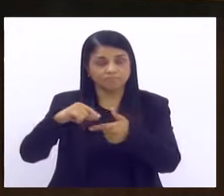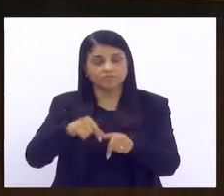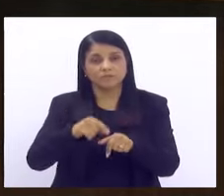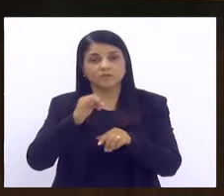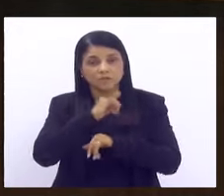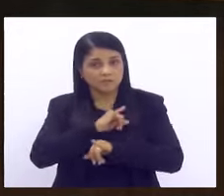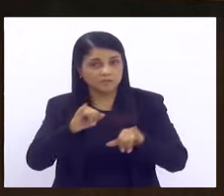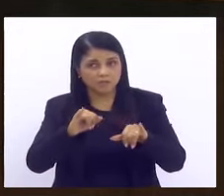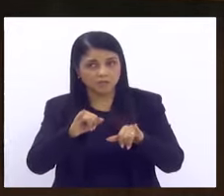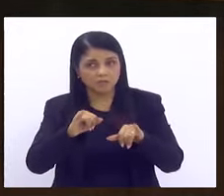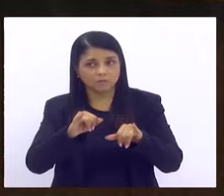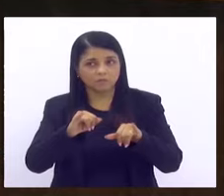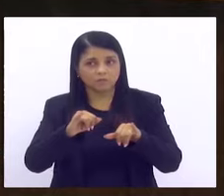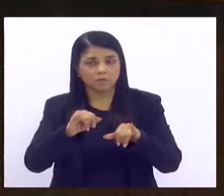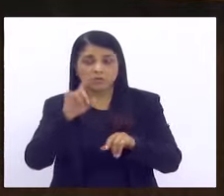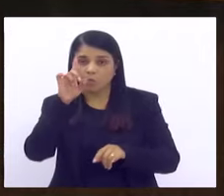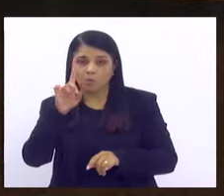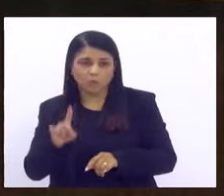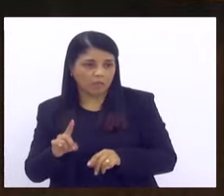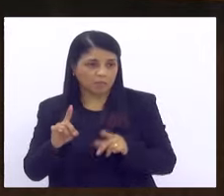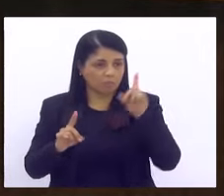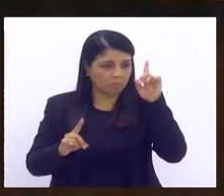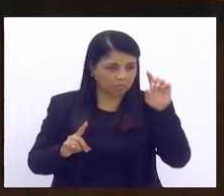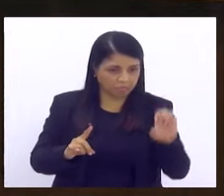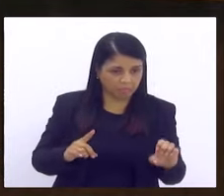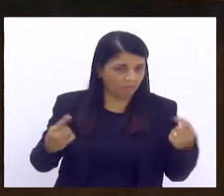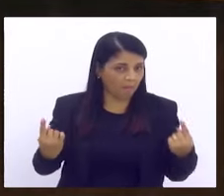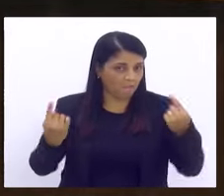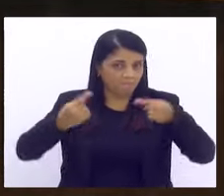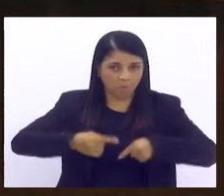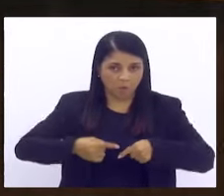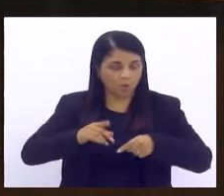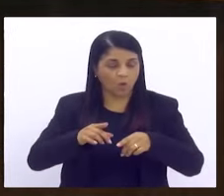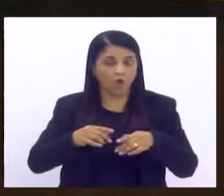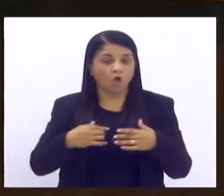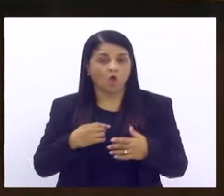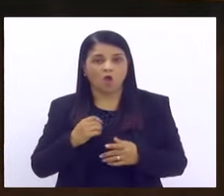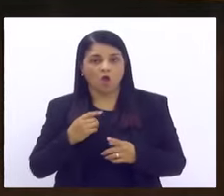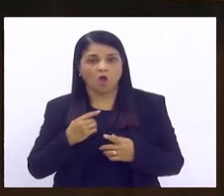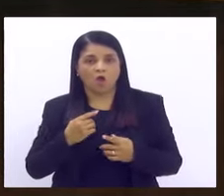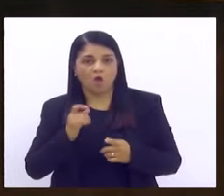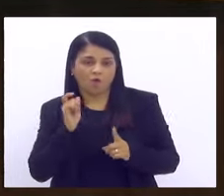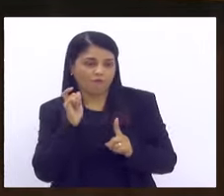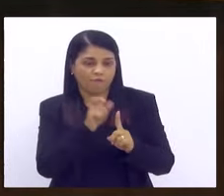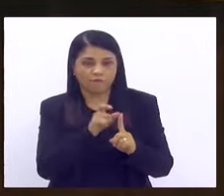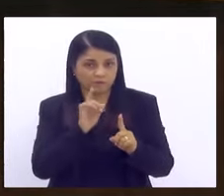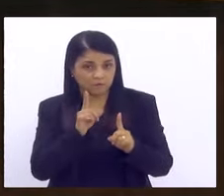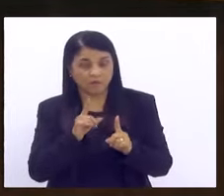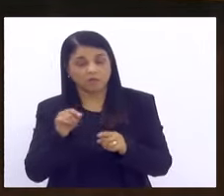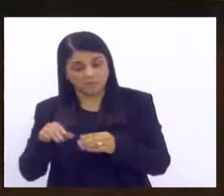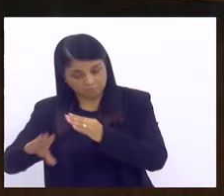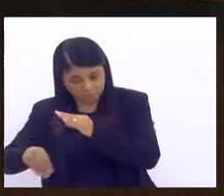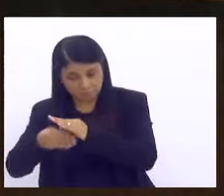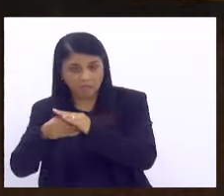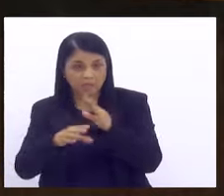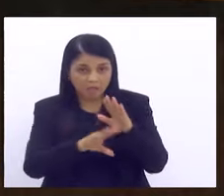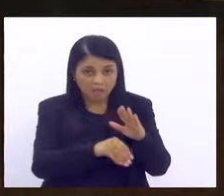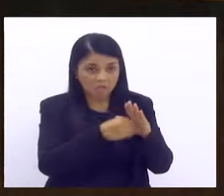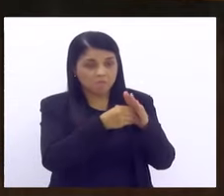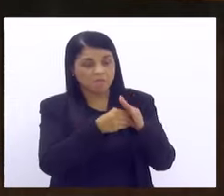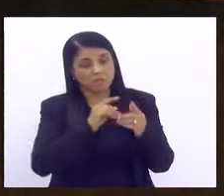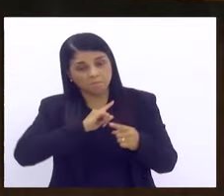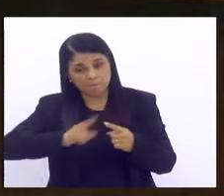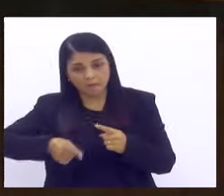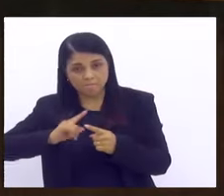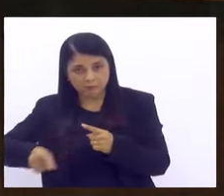declarado que não é um lado que ataca o outro e esse lado é ofendido. Esse lado faz emenda supressiva e retalha